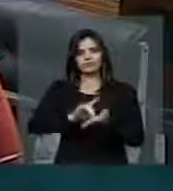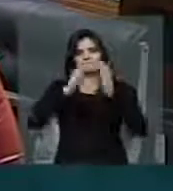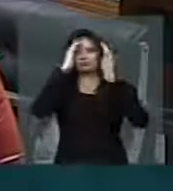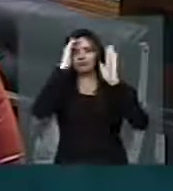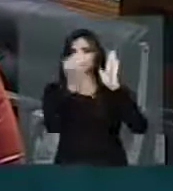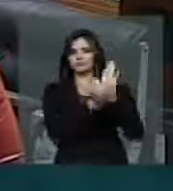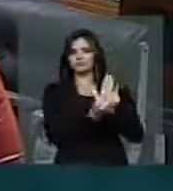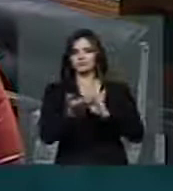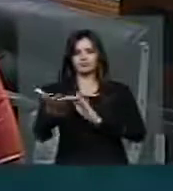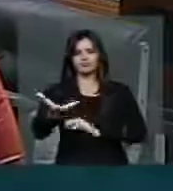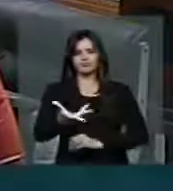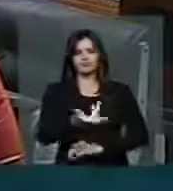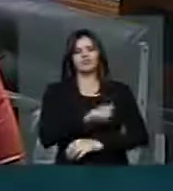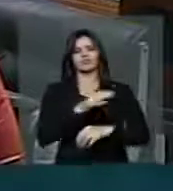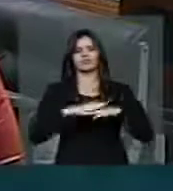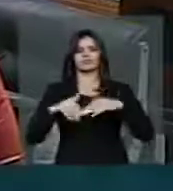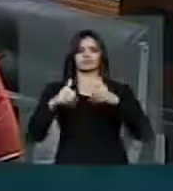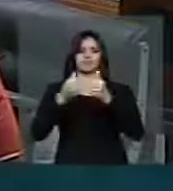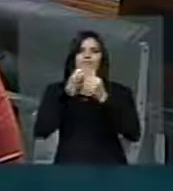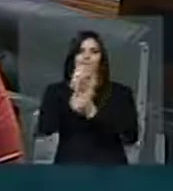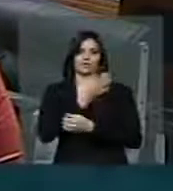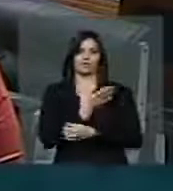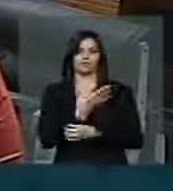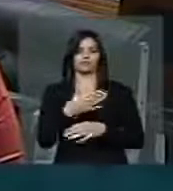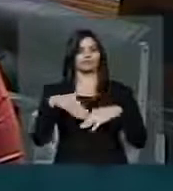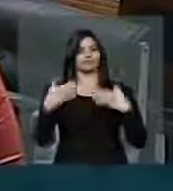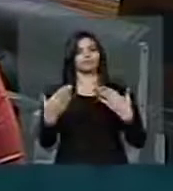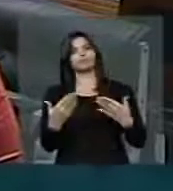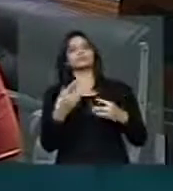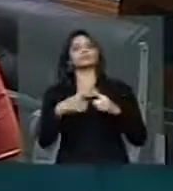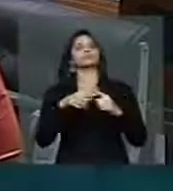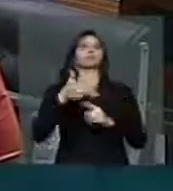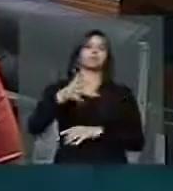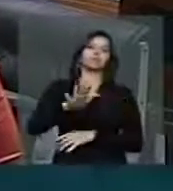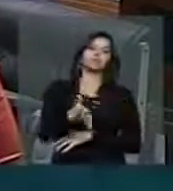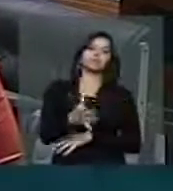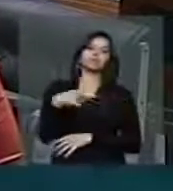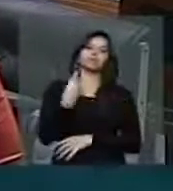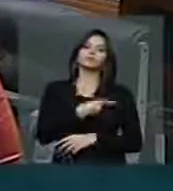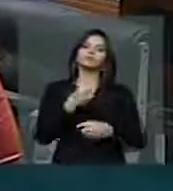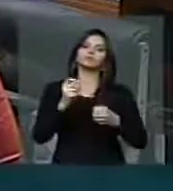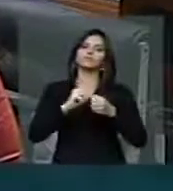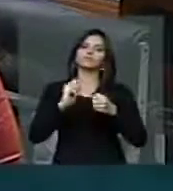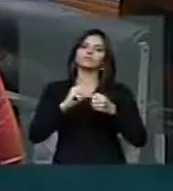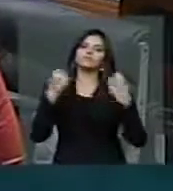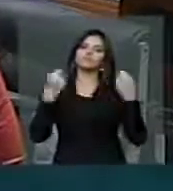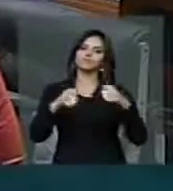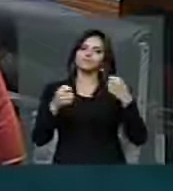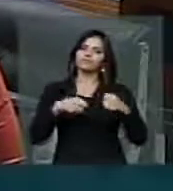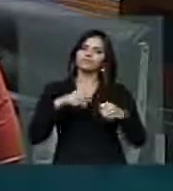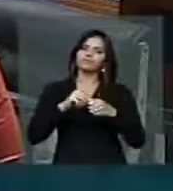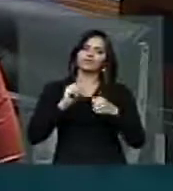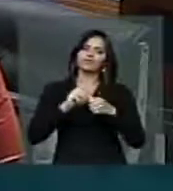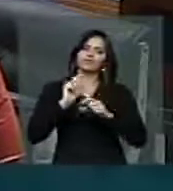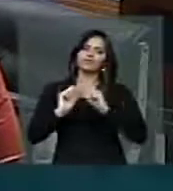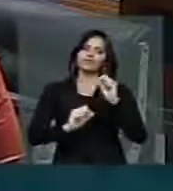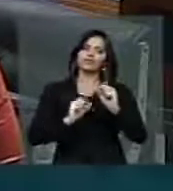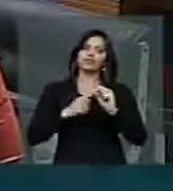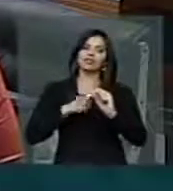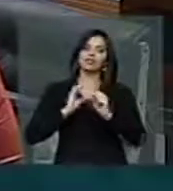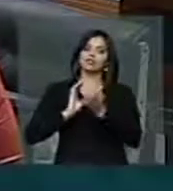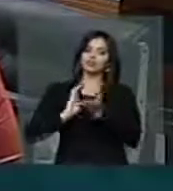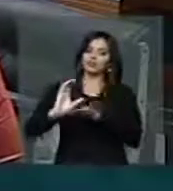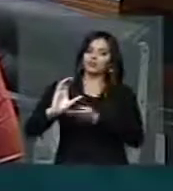com maestria e com qualidade. Pois talvez o que tenhamos que fazer é fazer com que